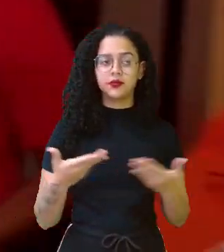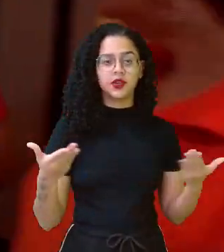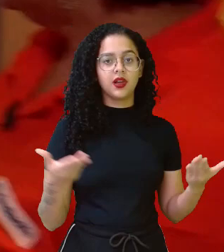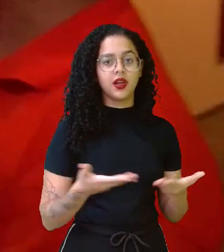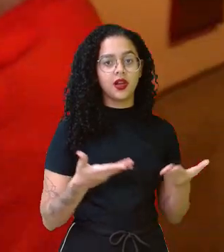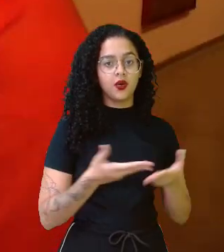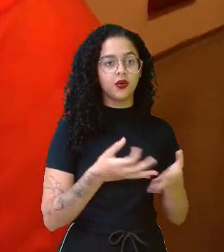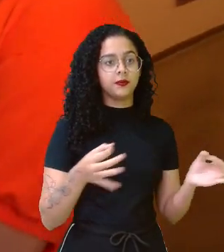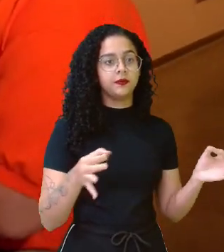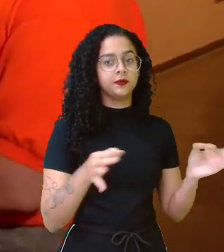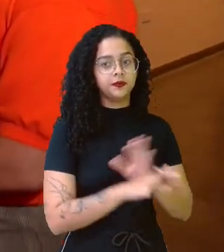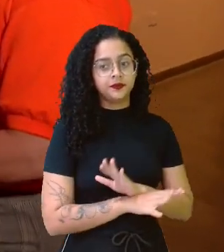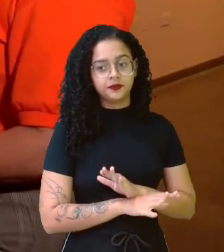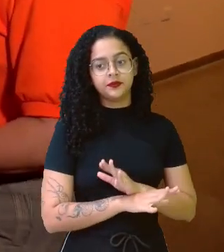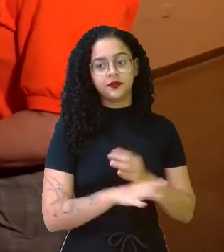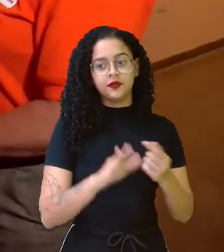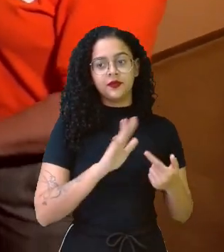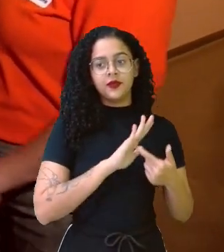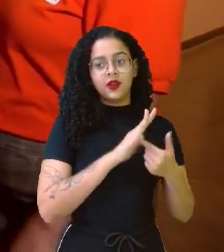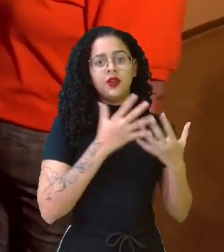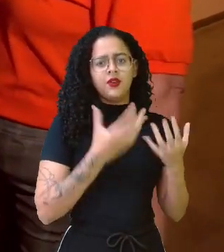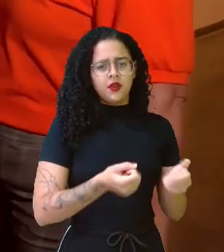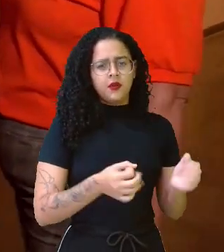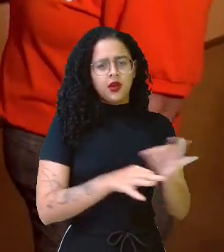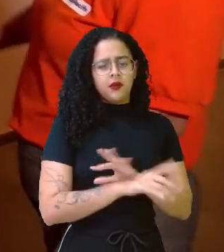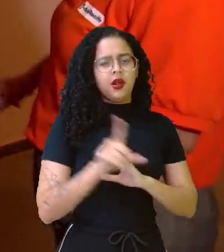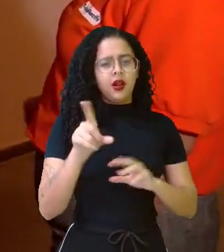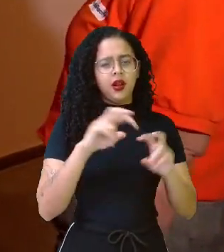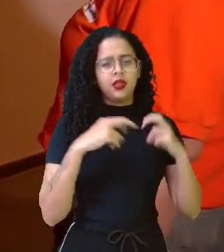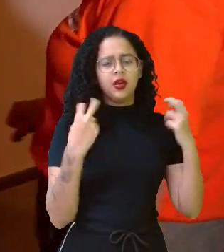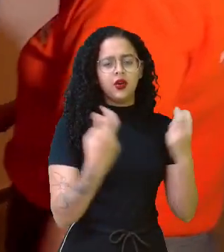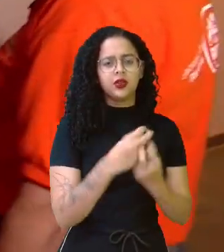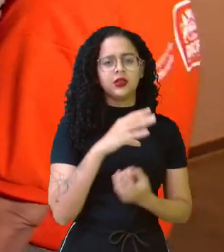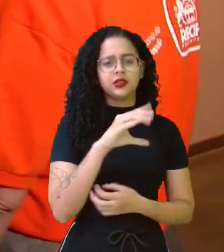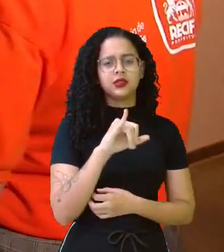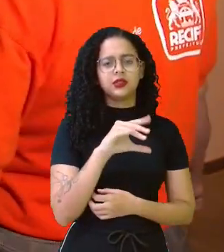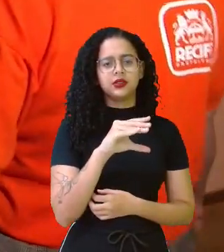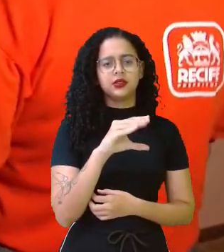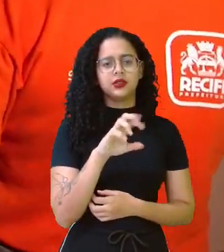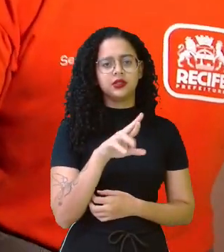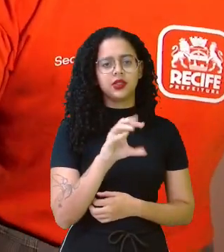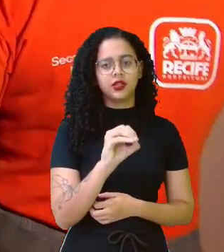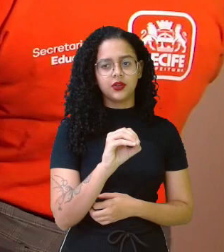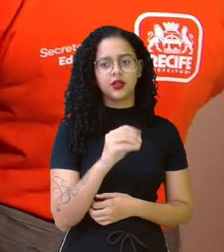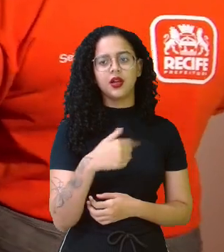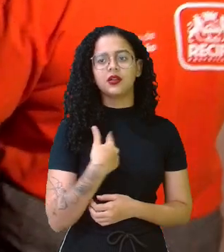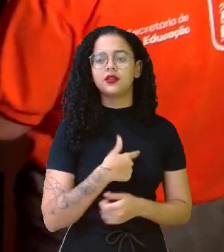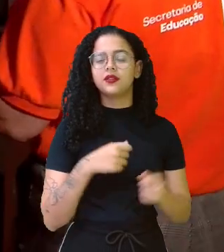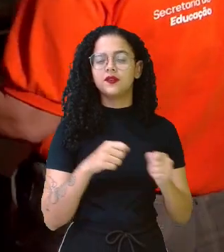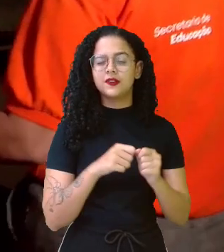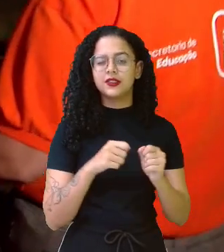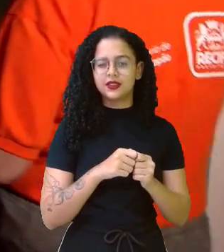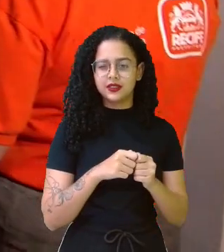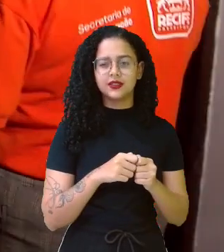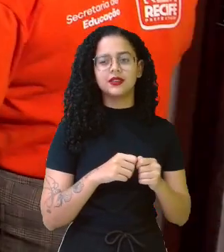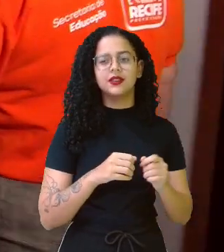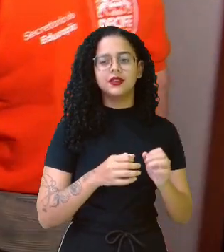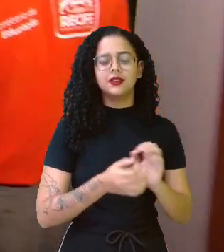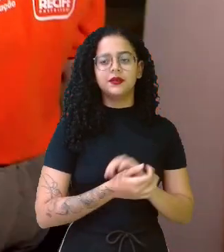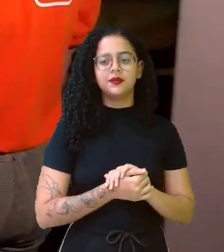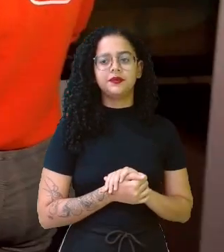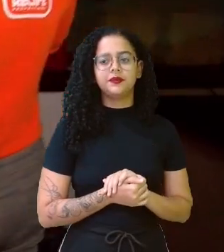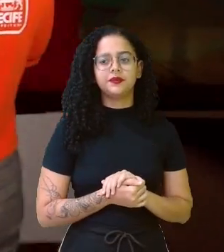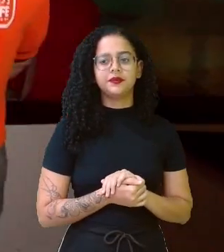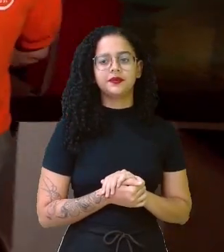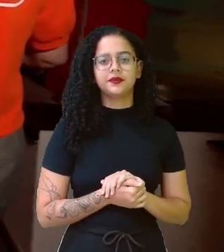encerrar. Podemos encerrar. Nossa mostra. Vamos encerrar ali na roda de Cícero Dias? Vamos. Pra gente fechar e encerrar a nossa